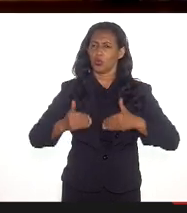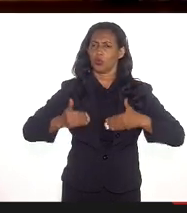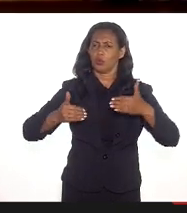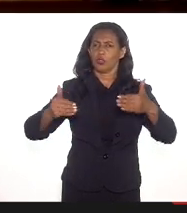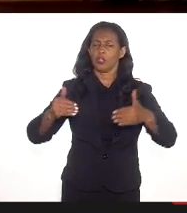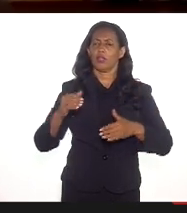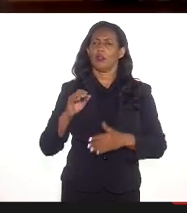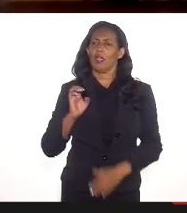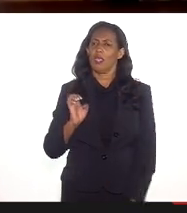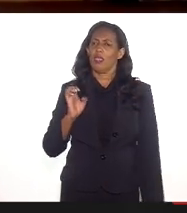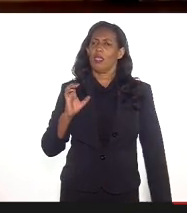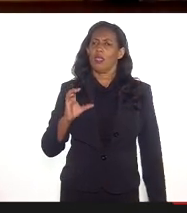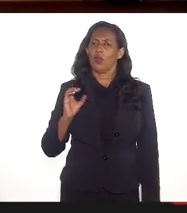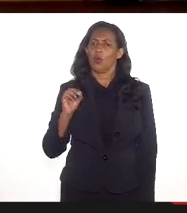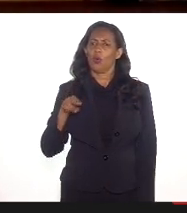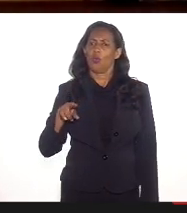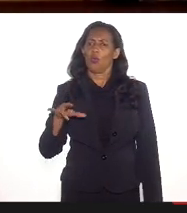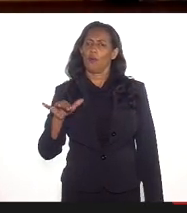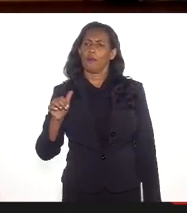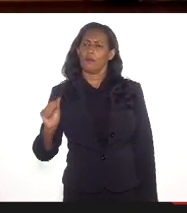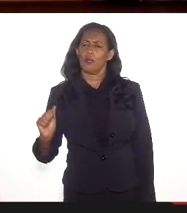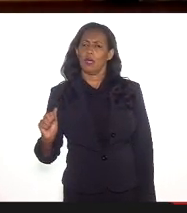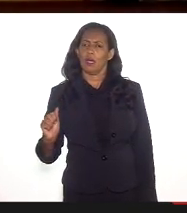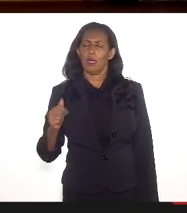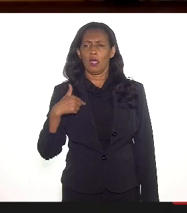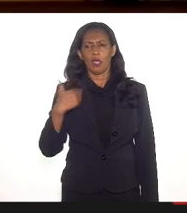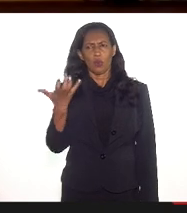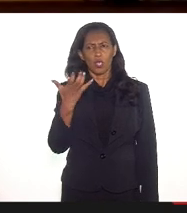gostaria de solicitar uma agenda com a presidência da FITEC para